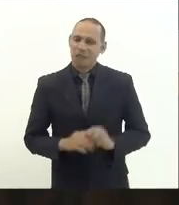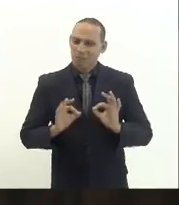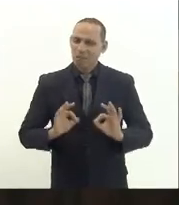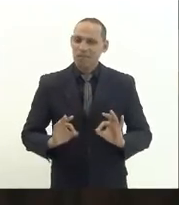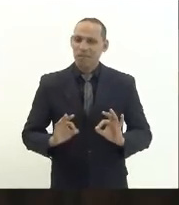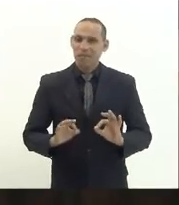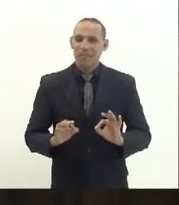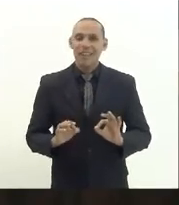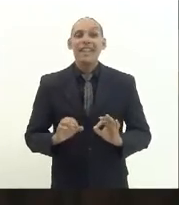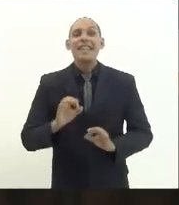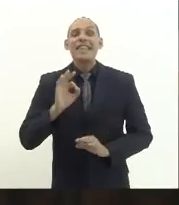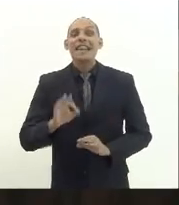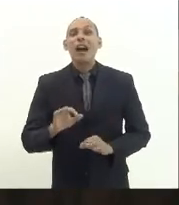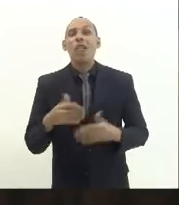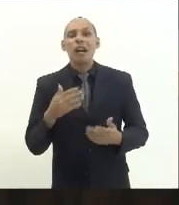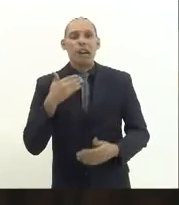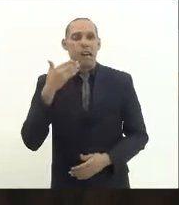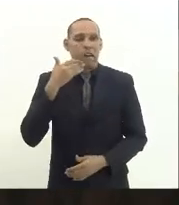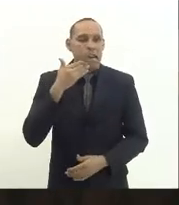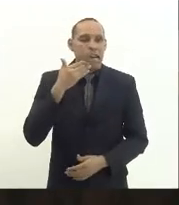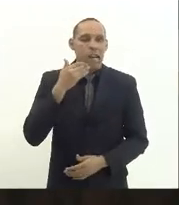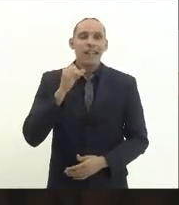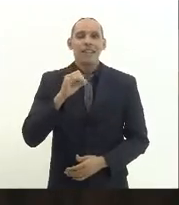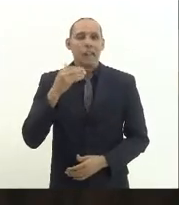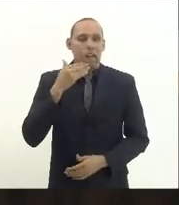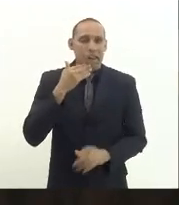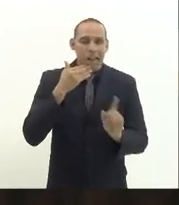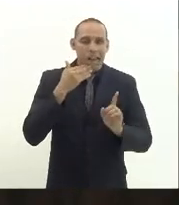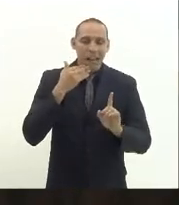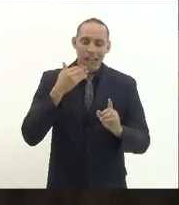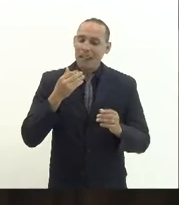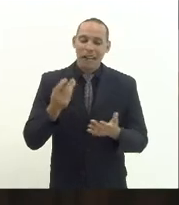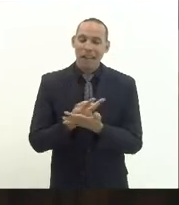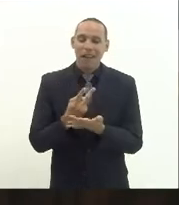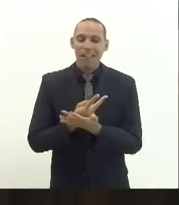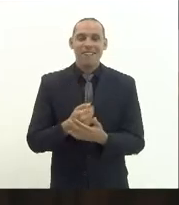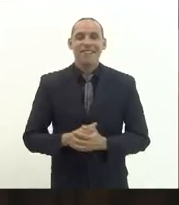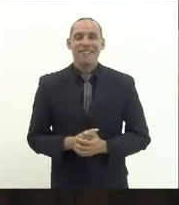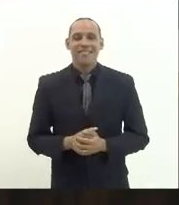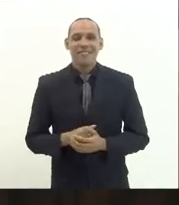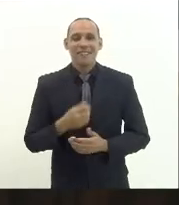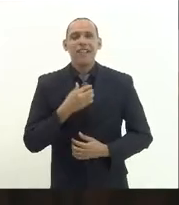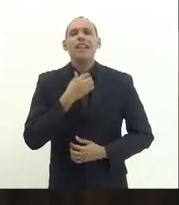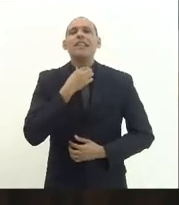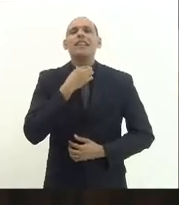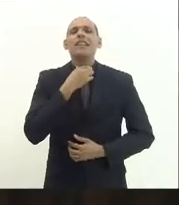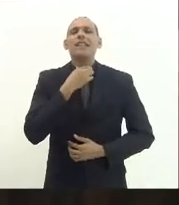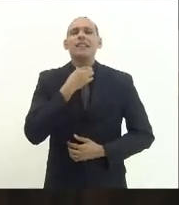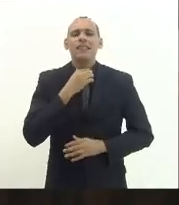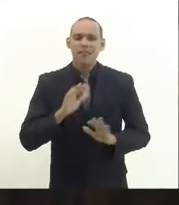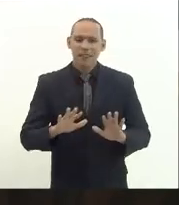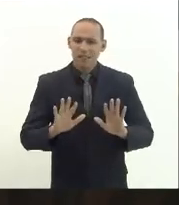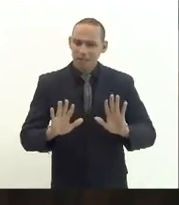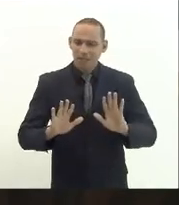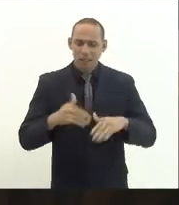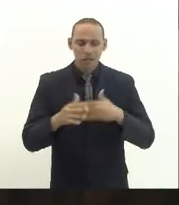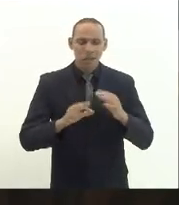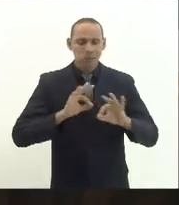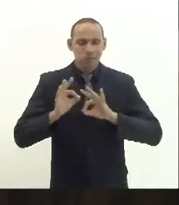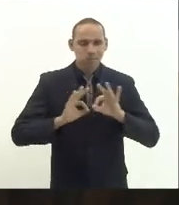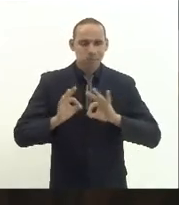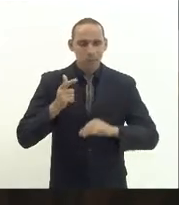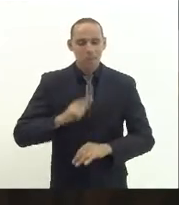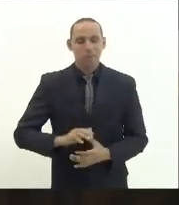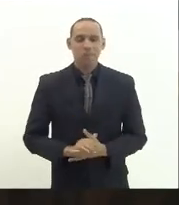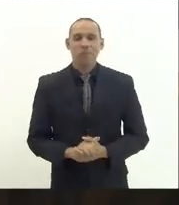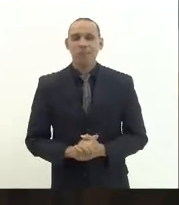praticar certo e ficar torta você não ficar torta não ficou certo é muito alta a Tá bom daqui a pouco eu vou ajeitar